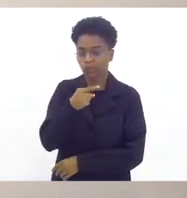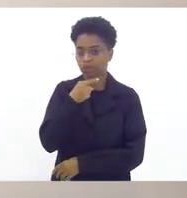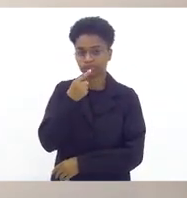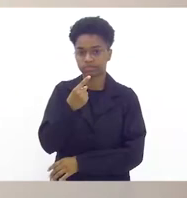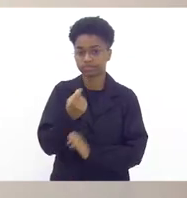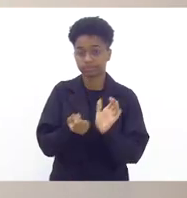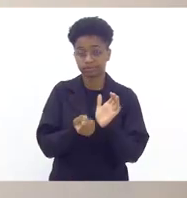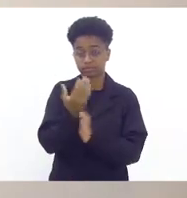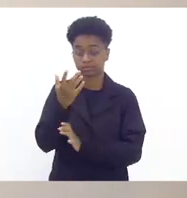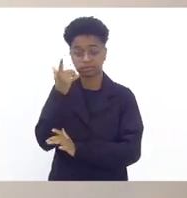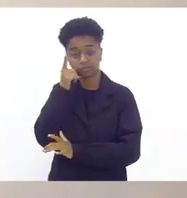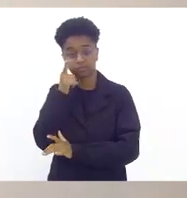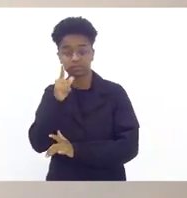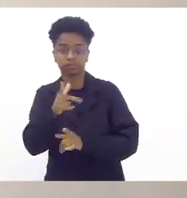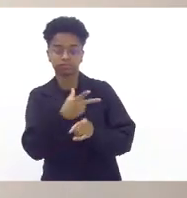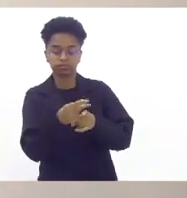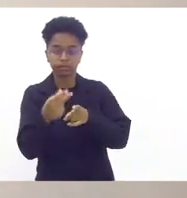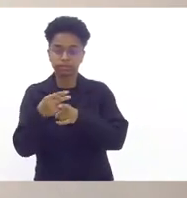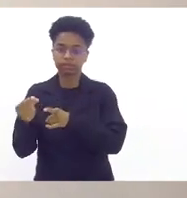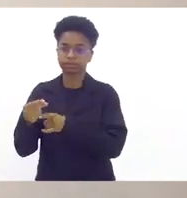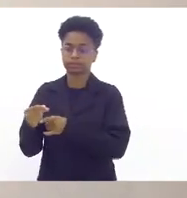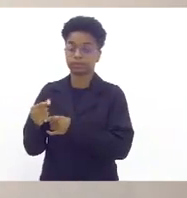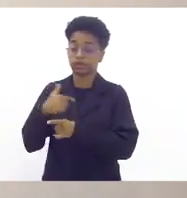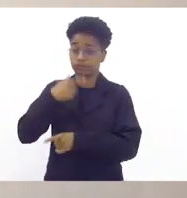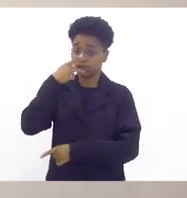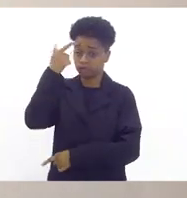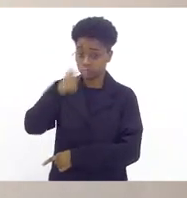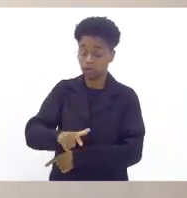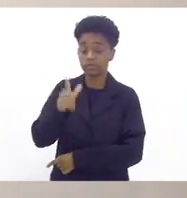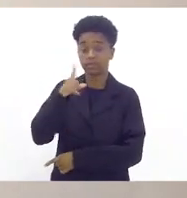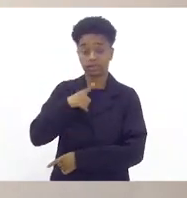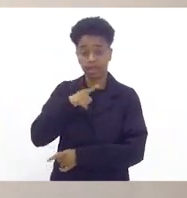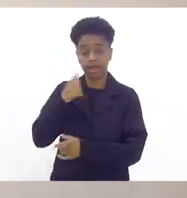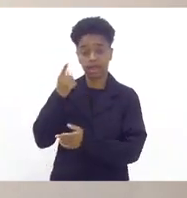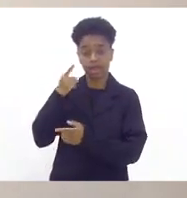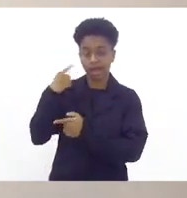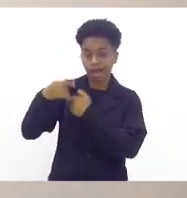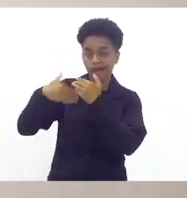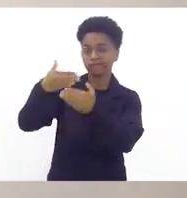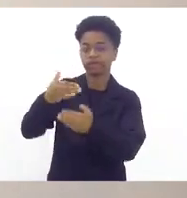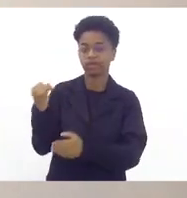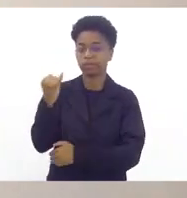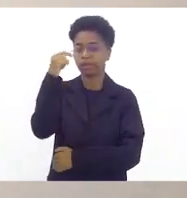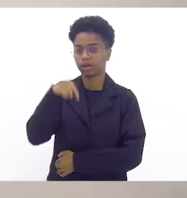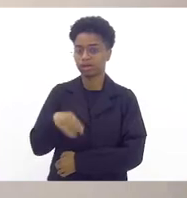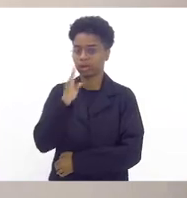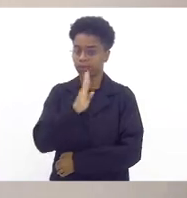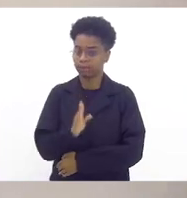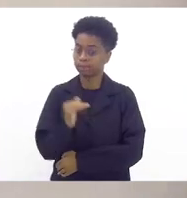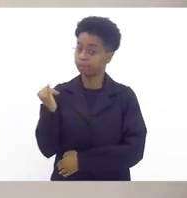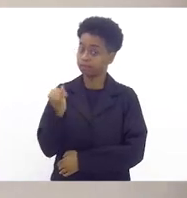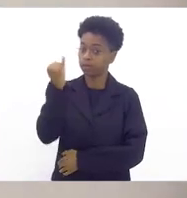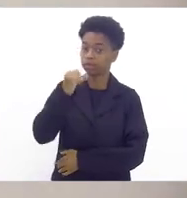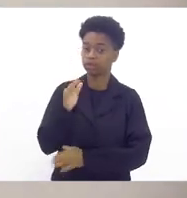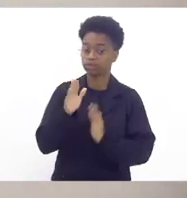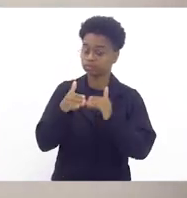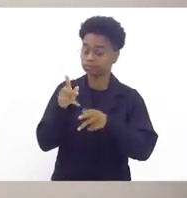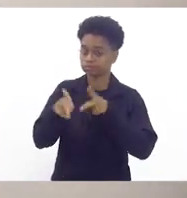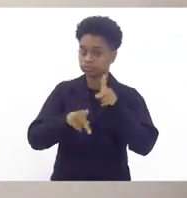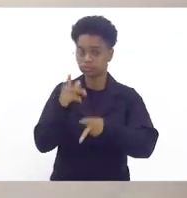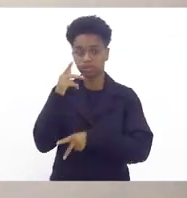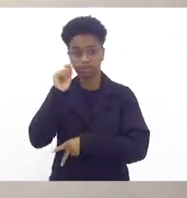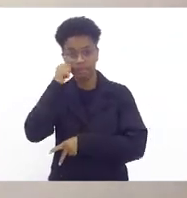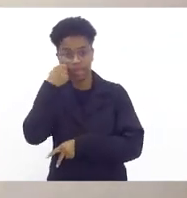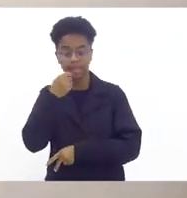implementar essa conquista que, repito, foi um avanço civilizacional importante no nosso país, importante para as populações negras,